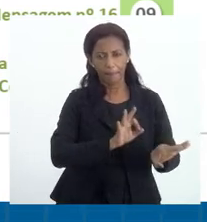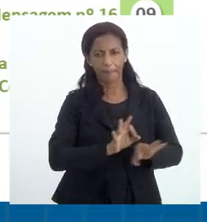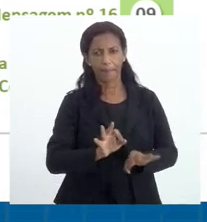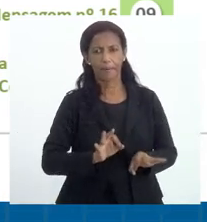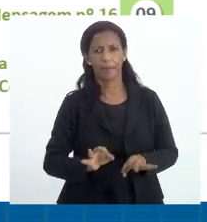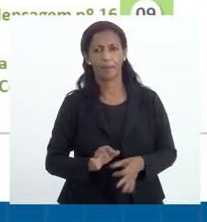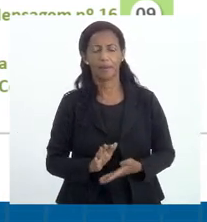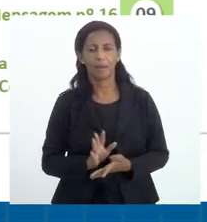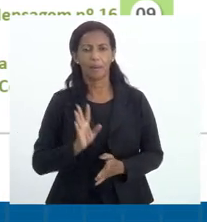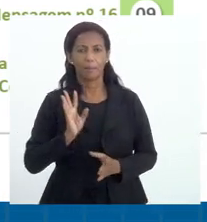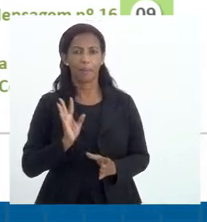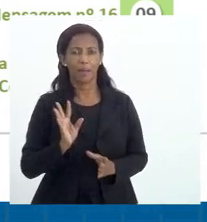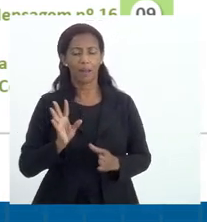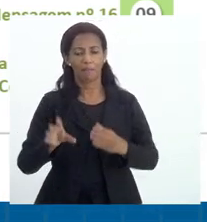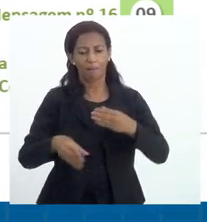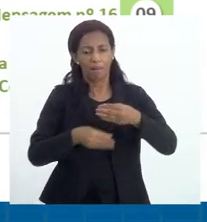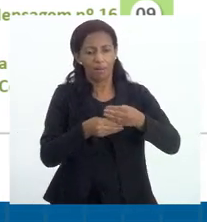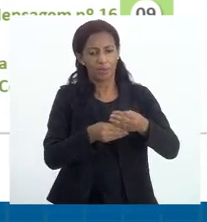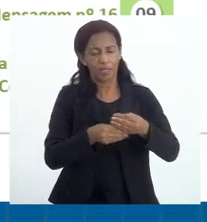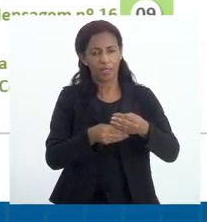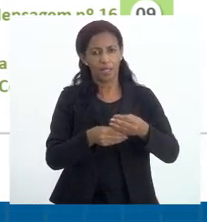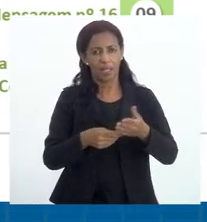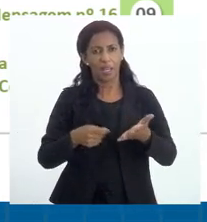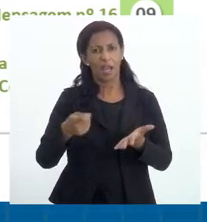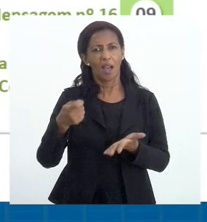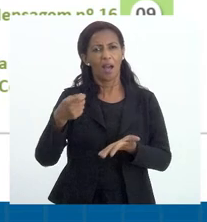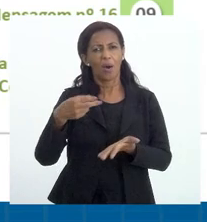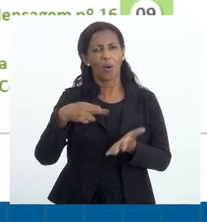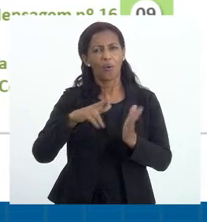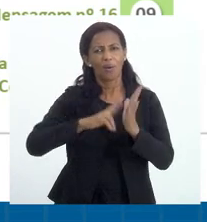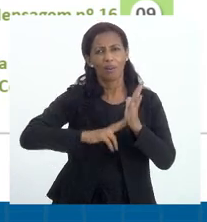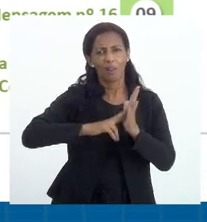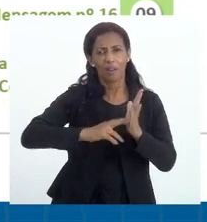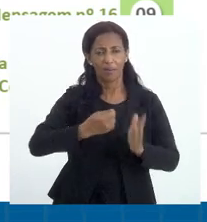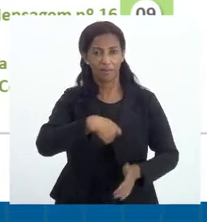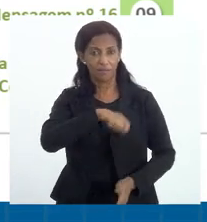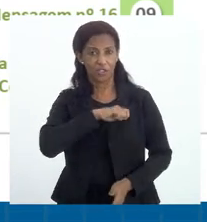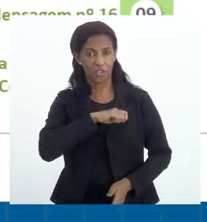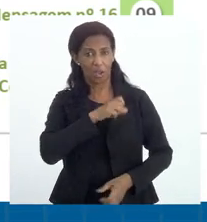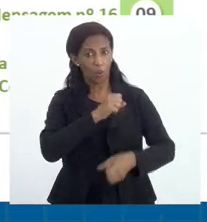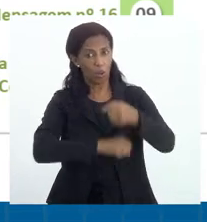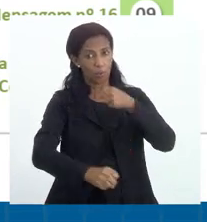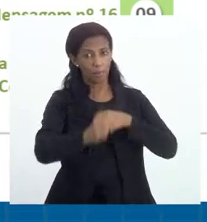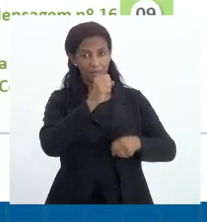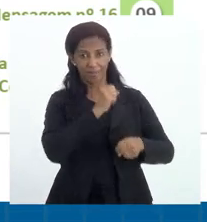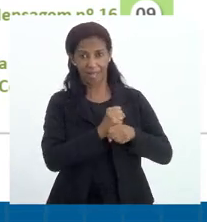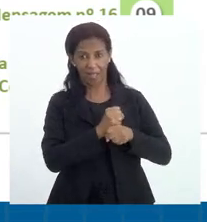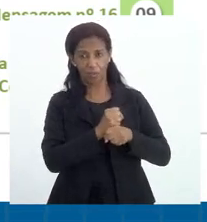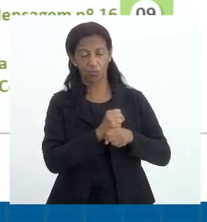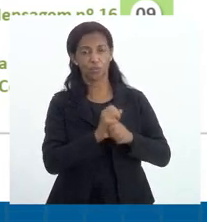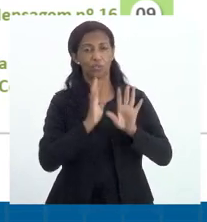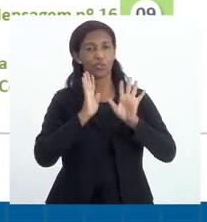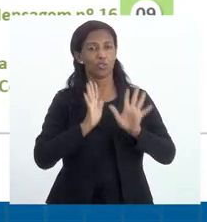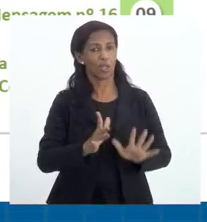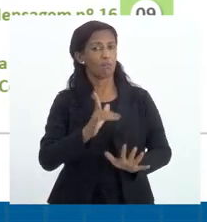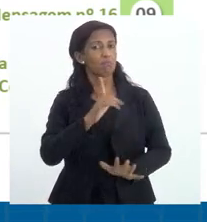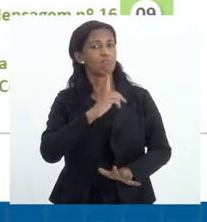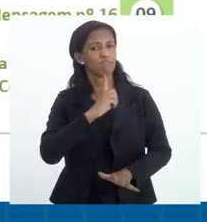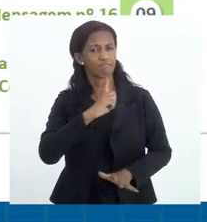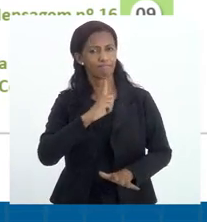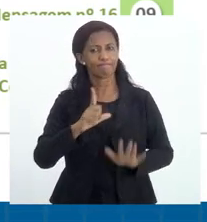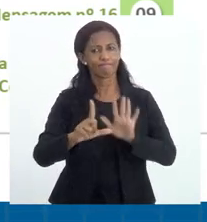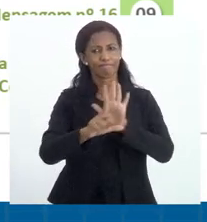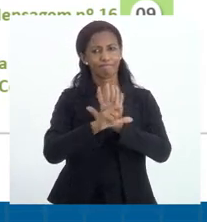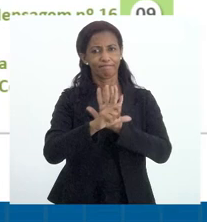para aderir ao regime de recuperação fiscal. Já no final do ano passado, tivemos a